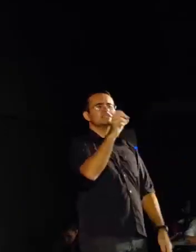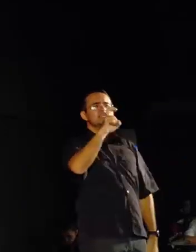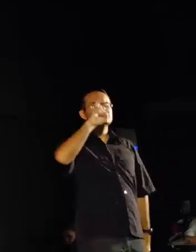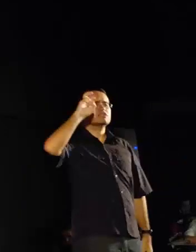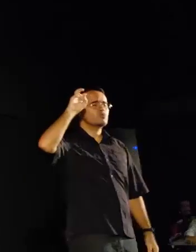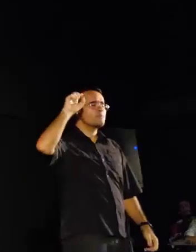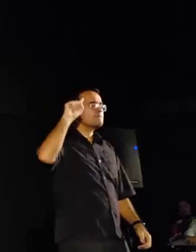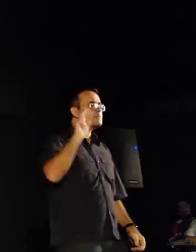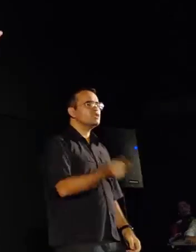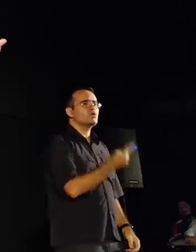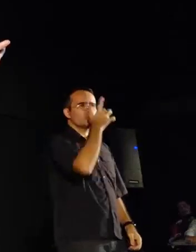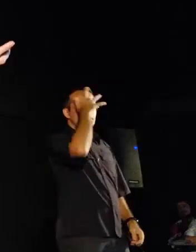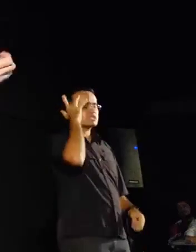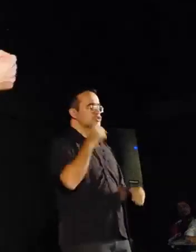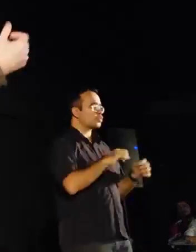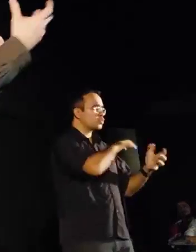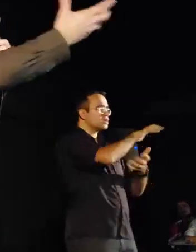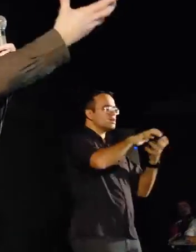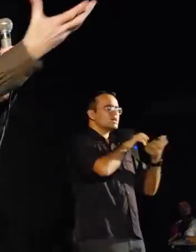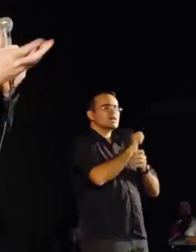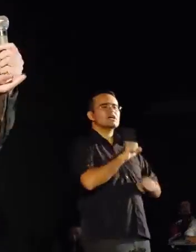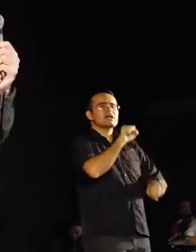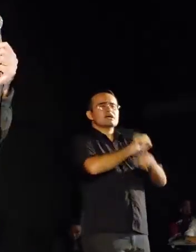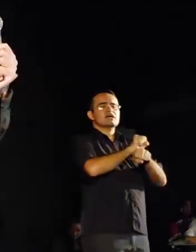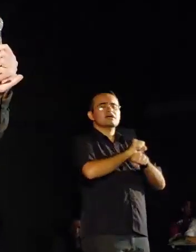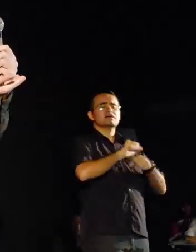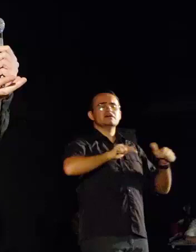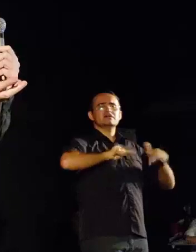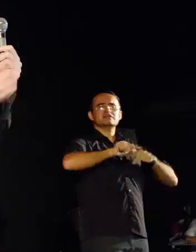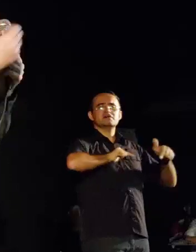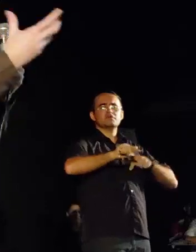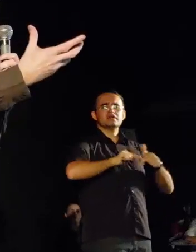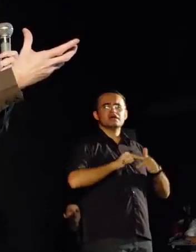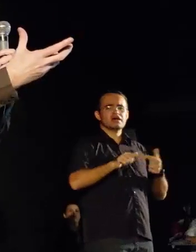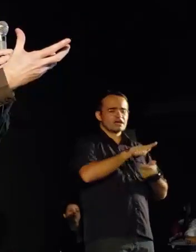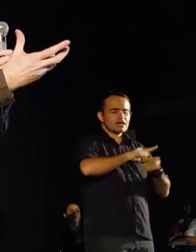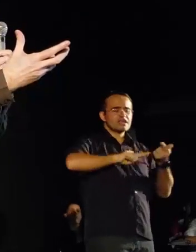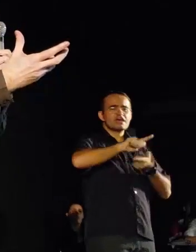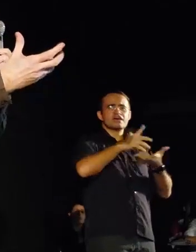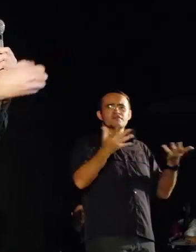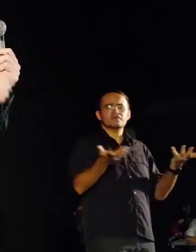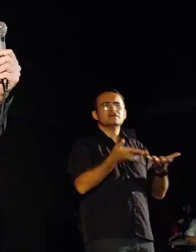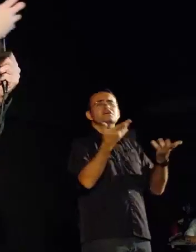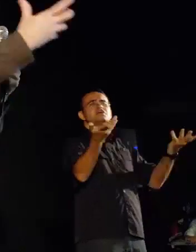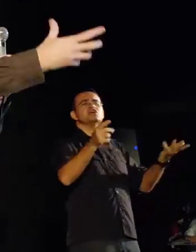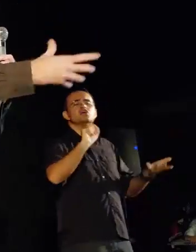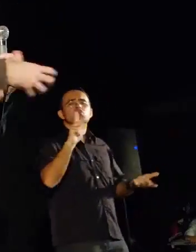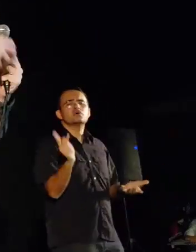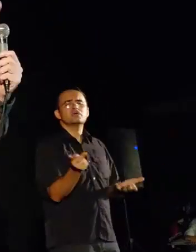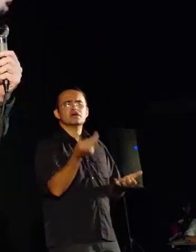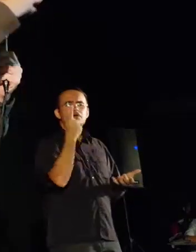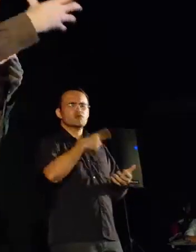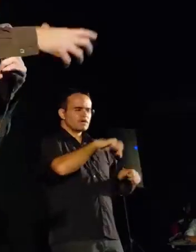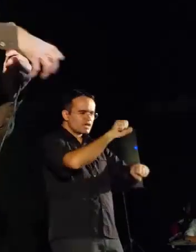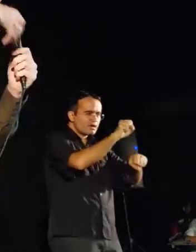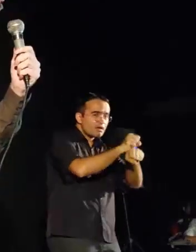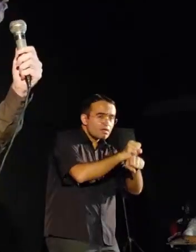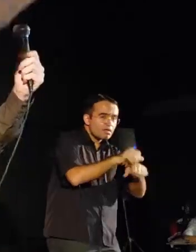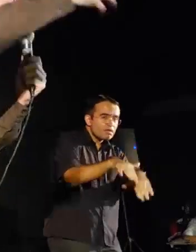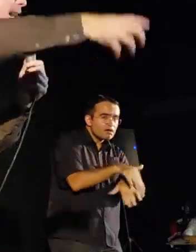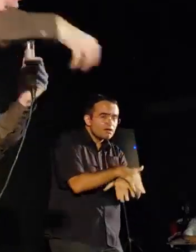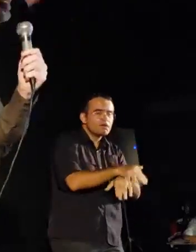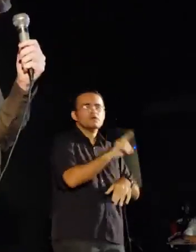pessoas. Vocês percebam que paralisia é essa? Isso não é uma paralisia. Isso é uma energia que, infelizmente, ainda